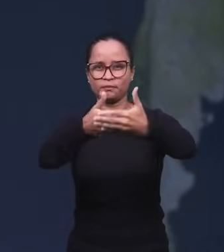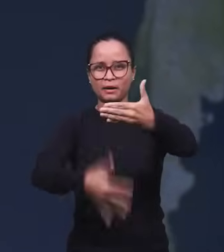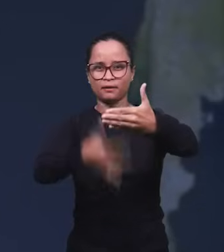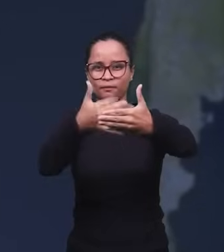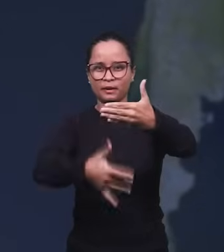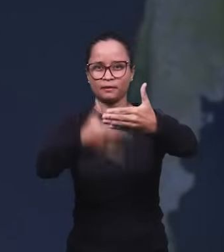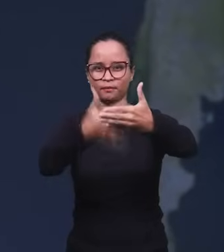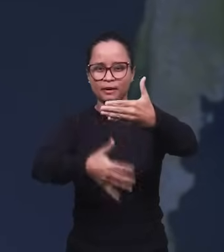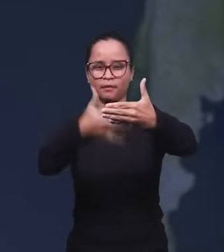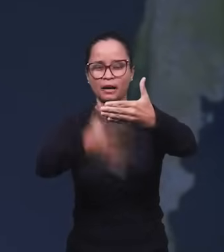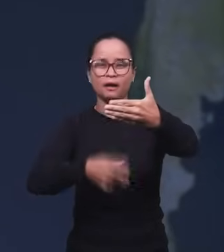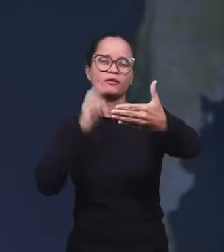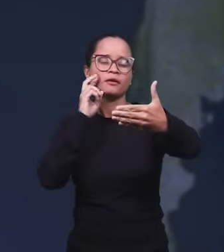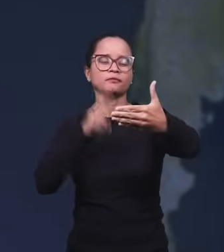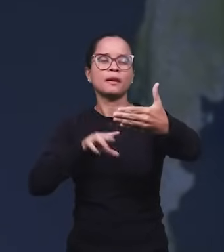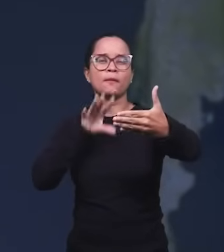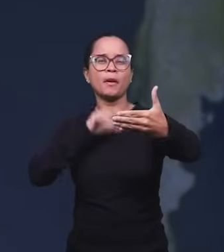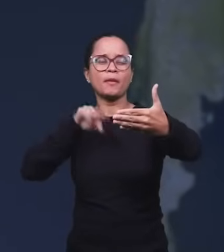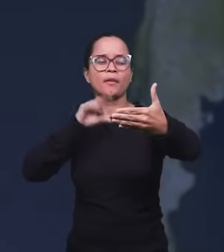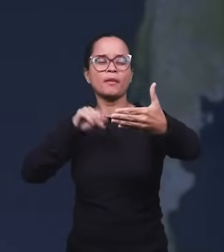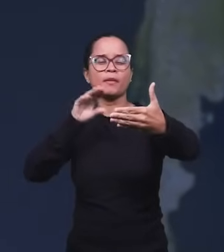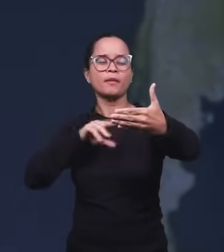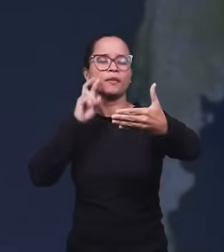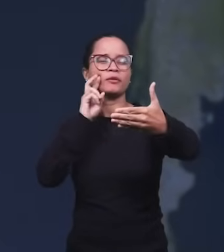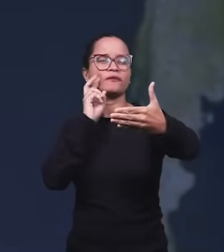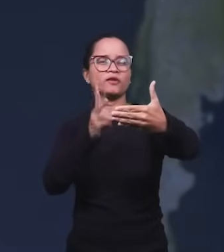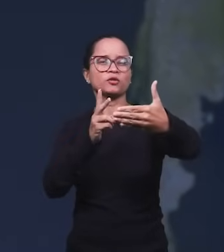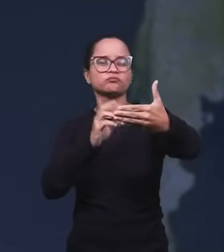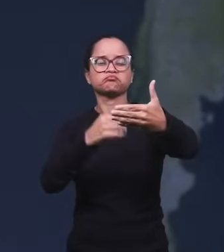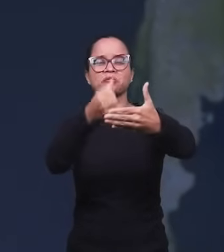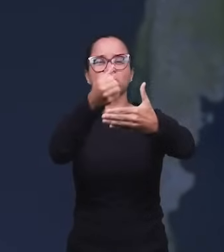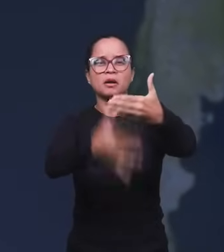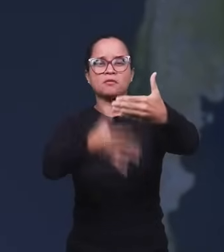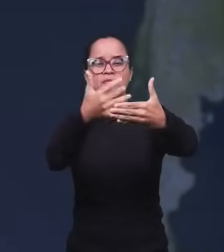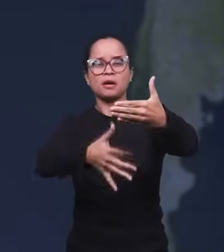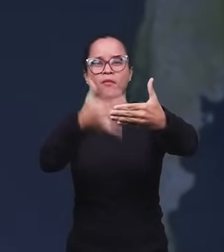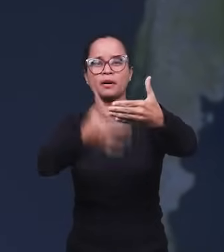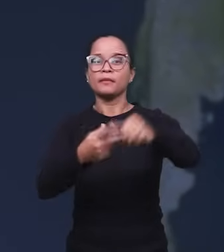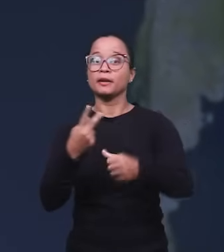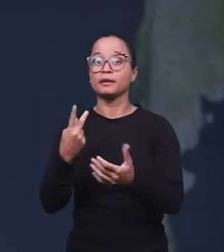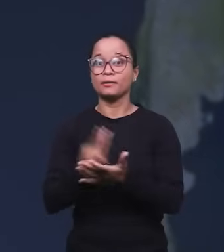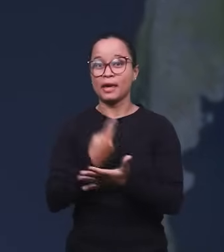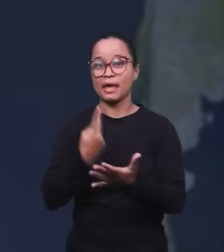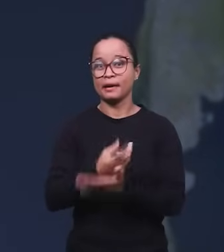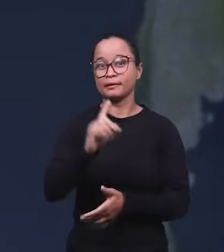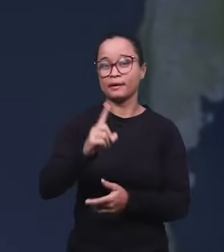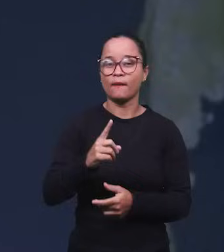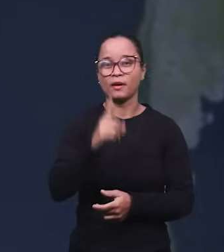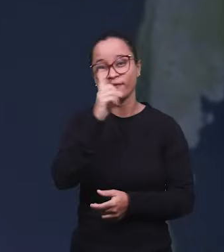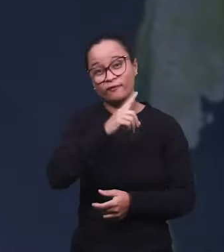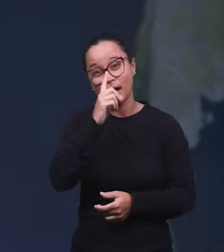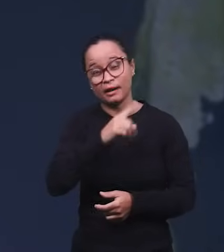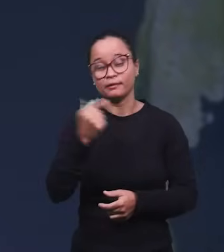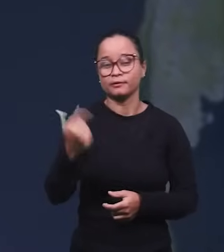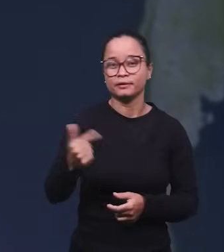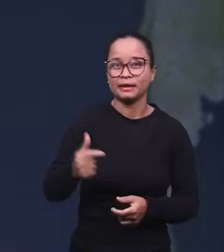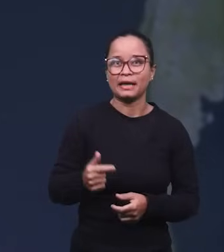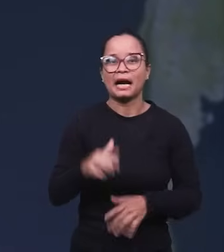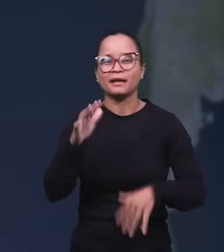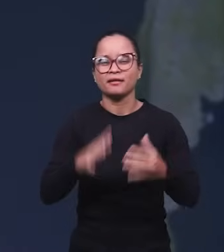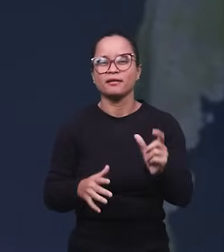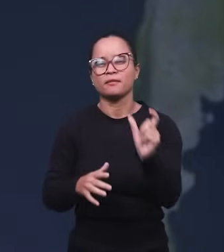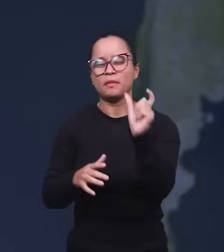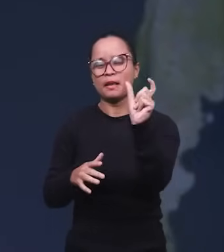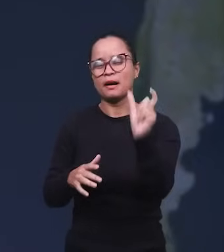escrito na câmera, olhando para a câmera, né? E isso facilita muito para a pessoa não errar, para não falhar